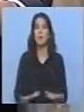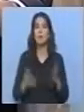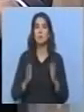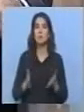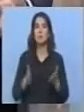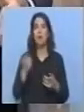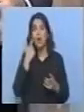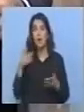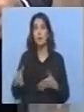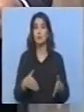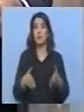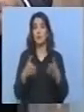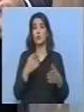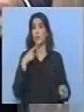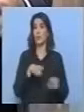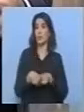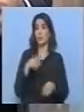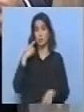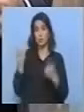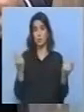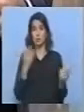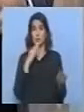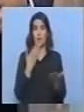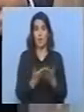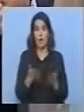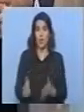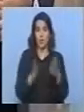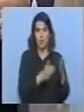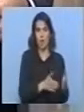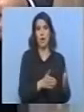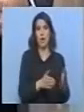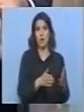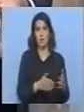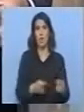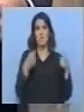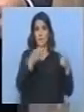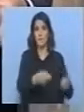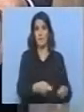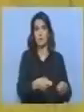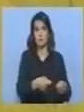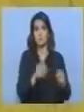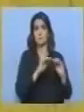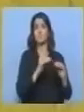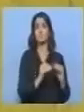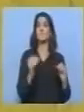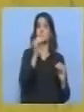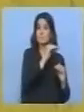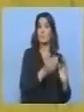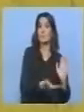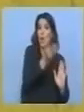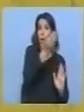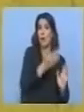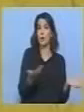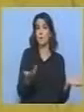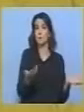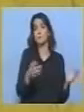temos que ter uma estratégia e temos que ter políticas públicas que permitam, por um lado, subir aquilo que é o financiamento do ensino superior e,